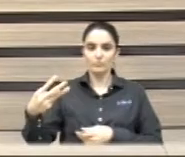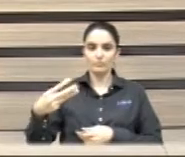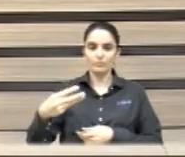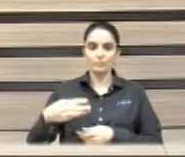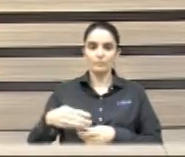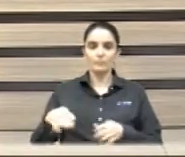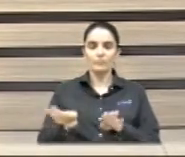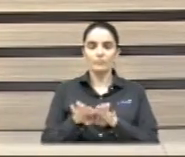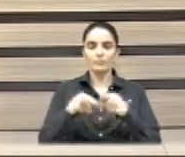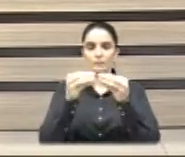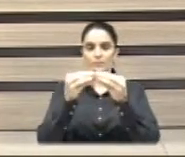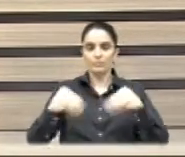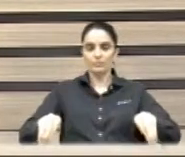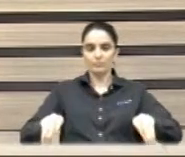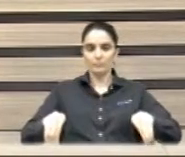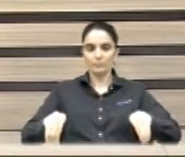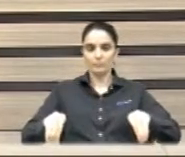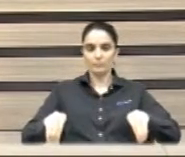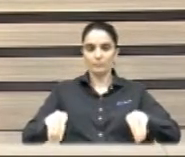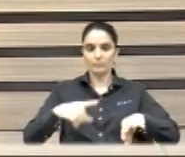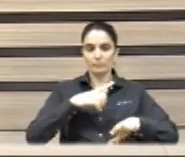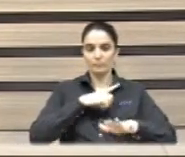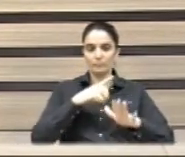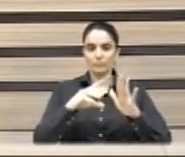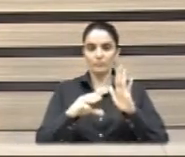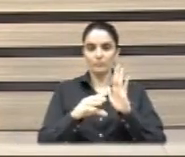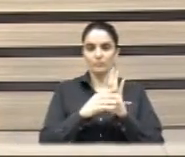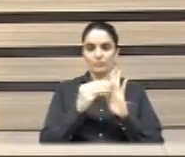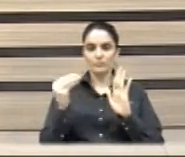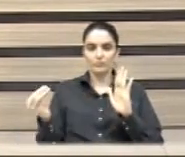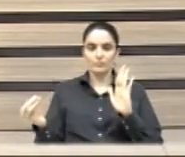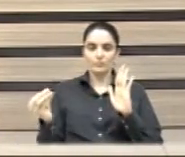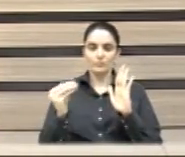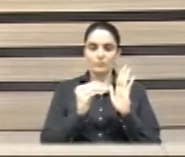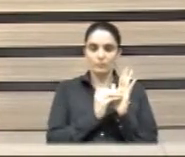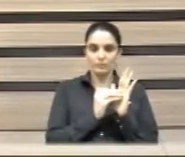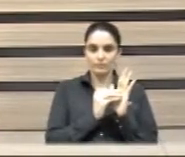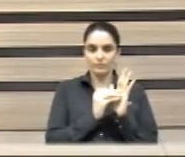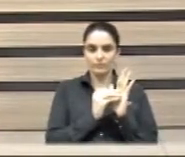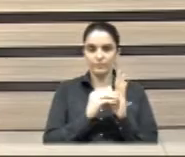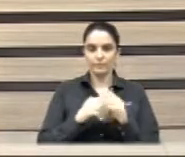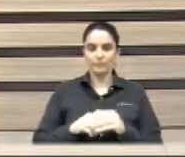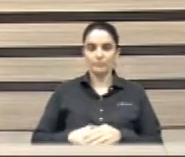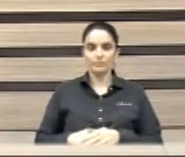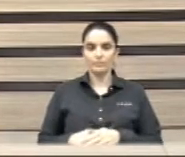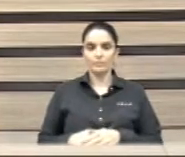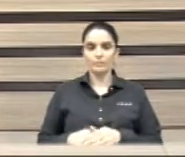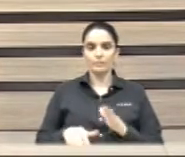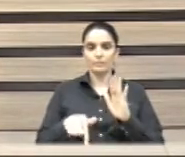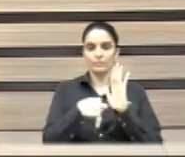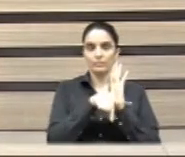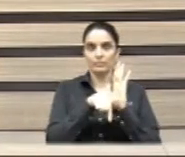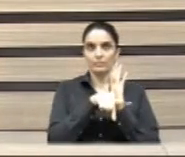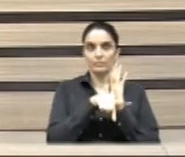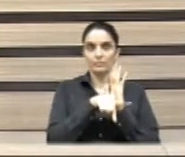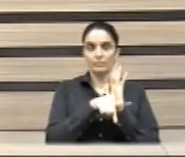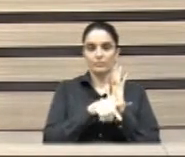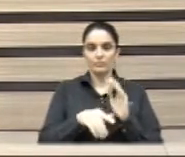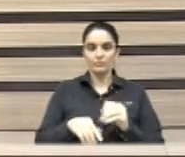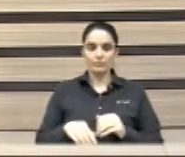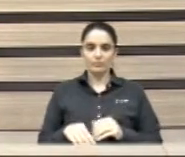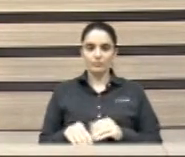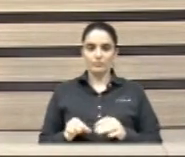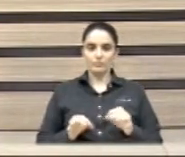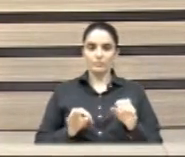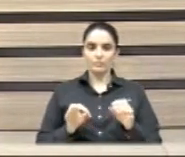também está prejudicado por apresentação de emendas. O item 7º da